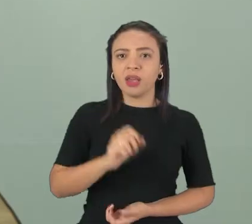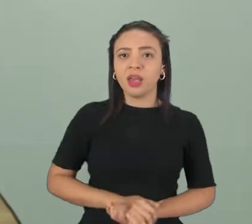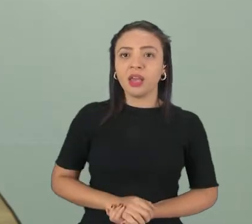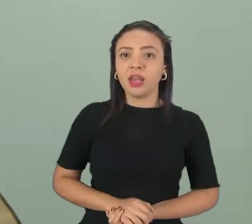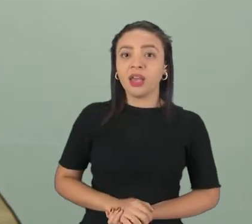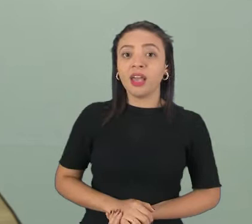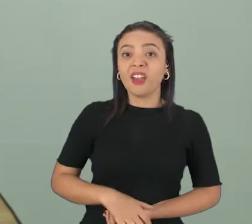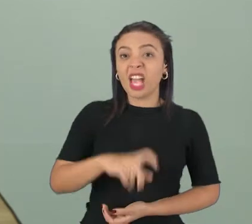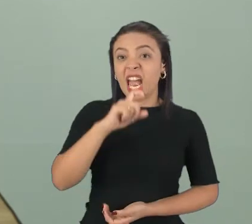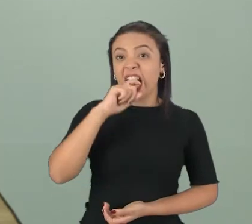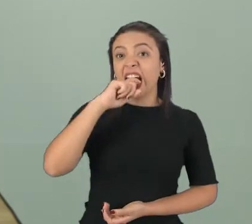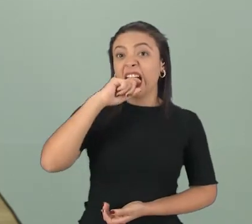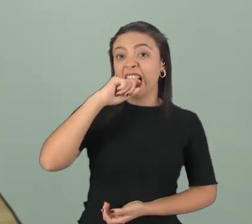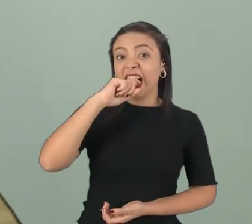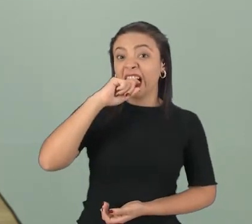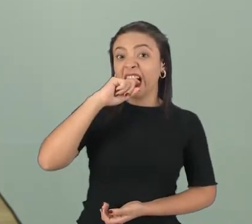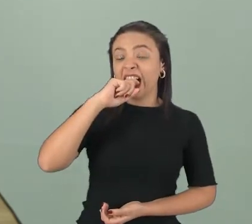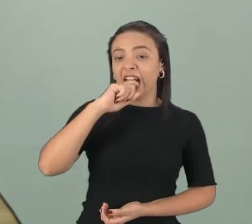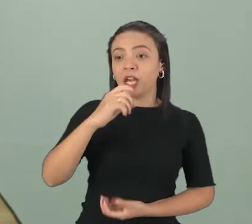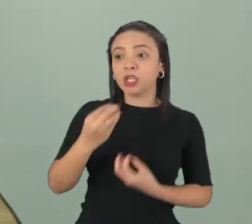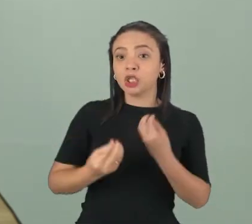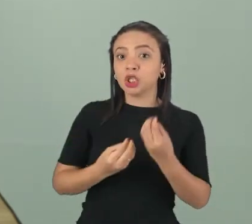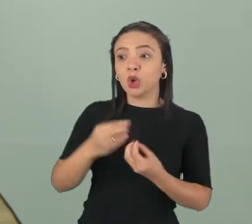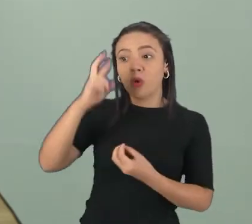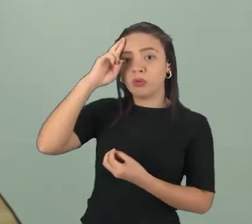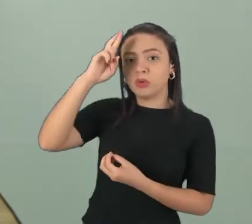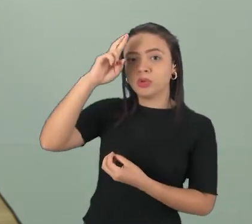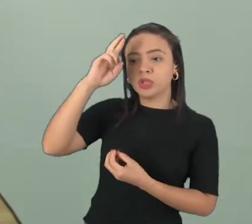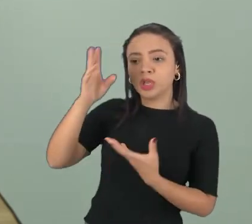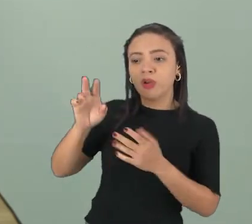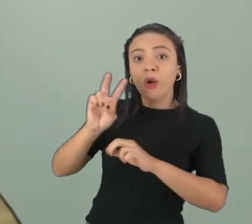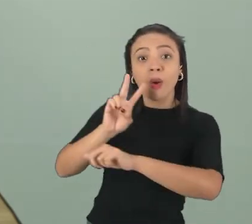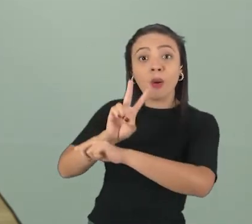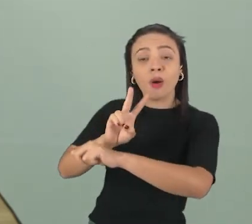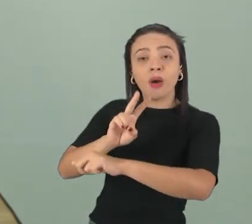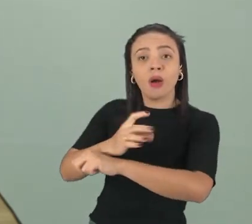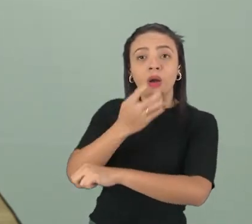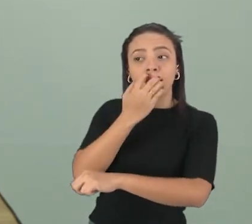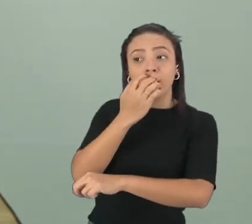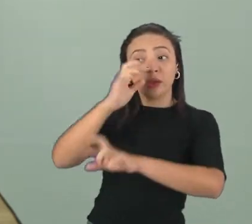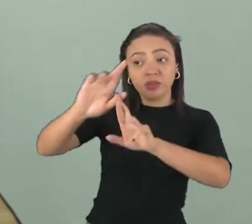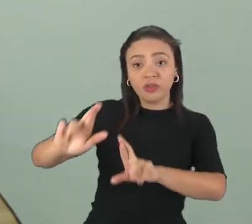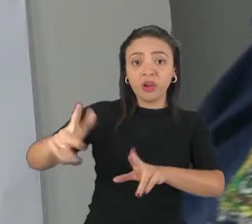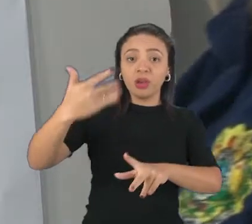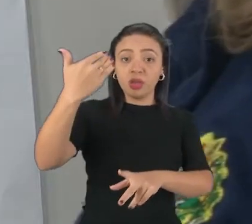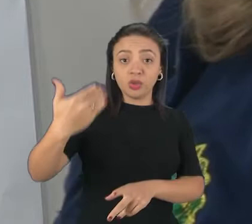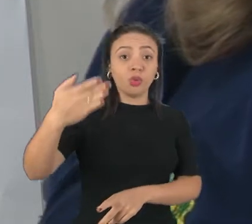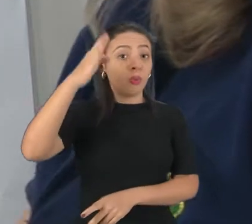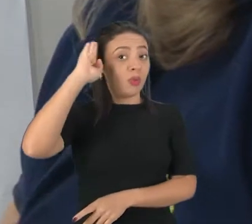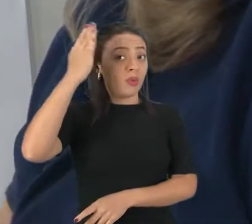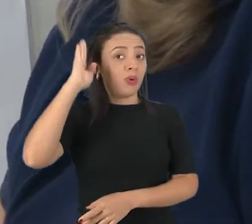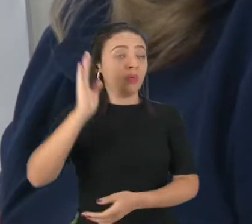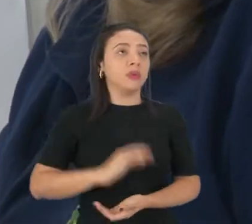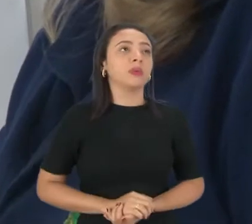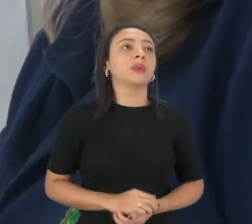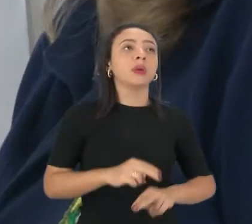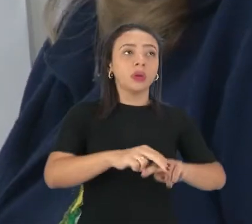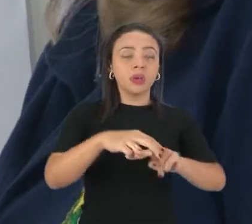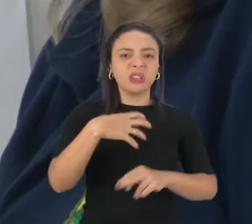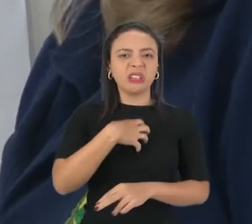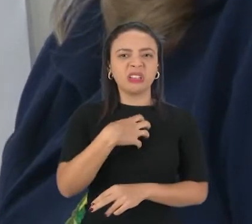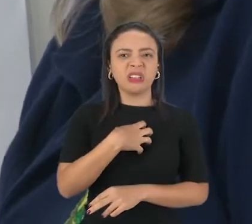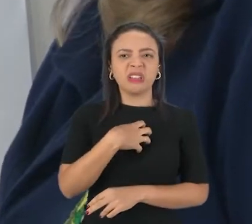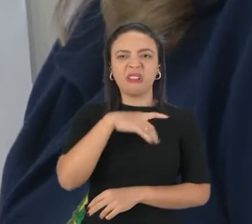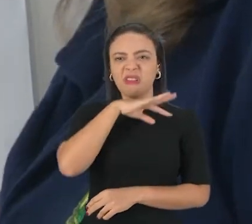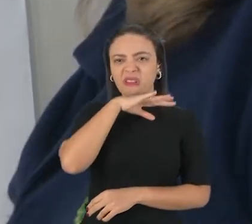com inveja da maneira como o dono tratava a cachorrinha, era diferente de como tratava ele. Então, aqui era um sentimento muito